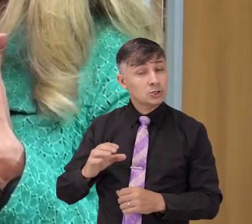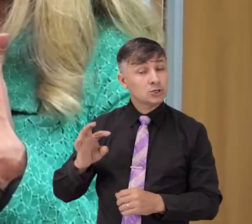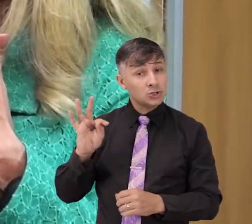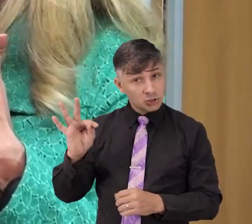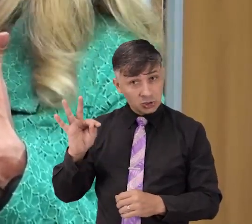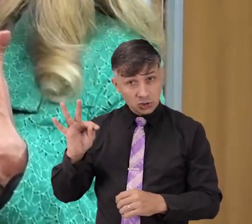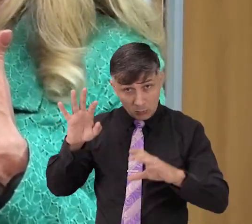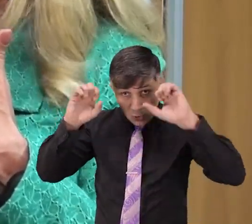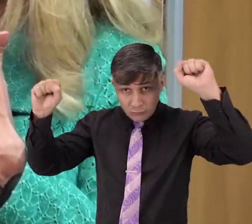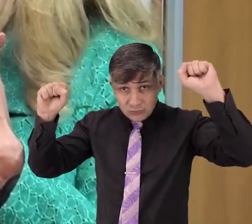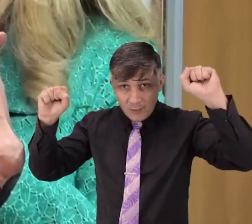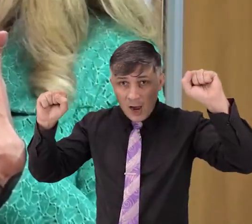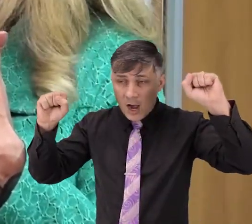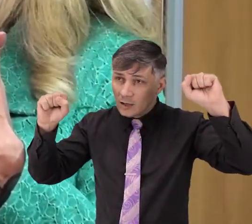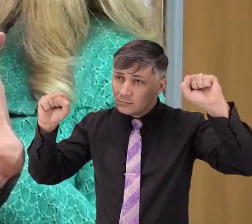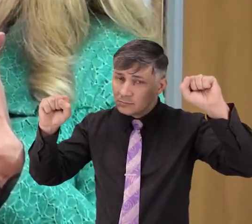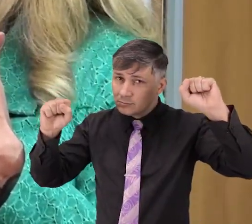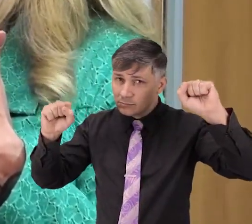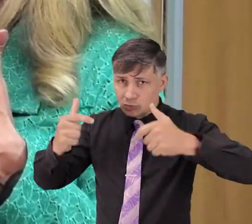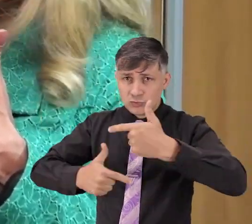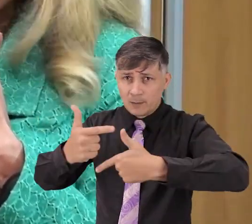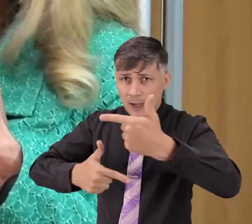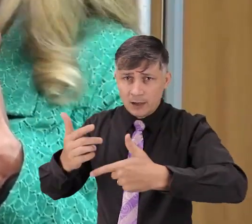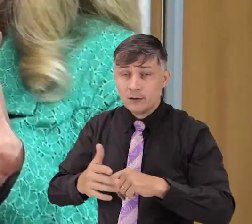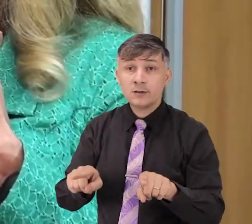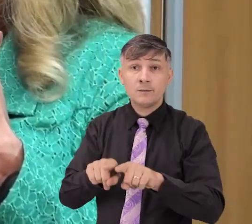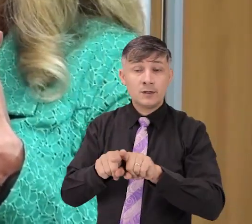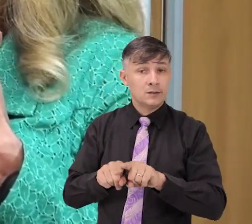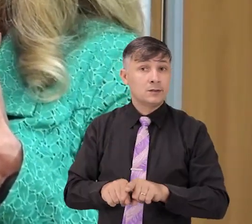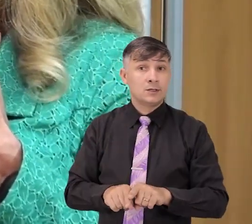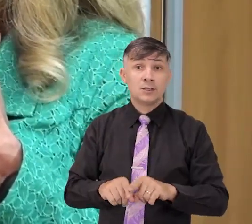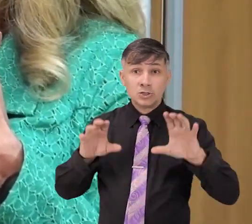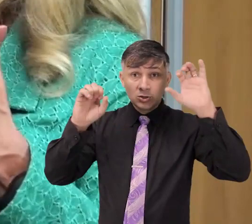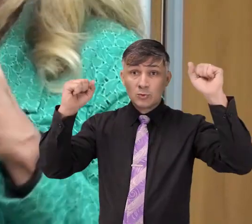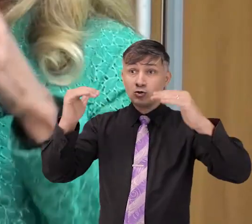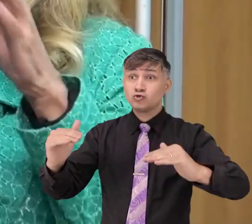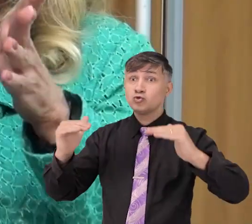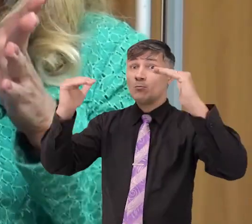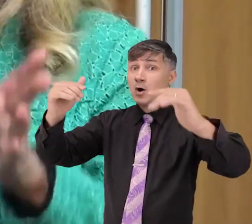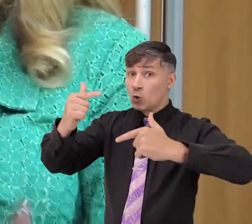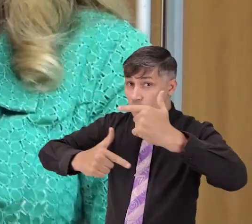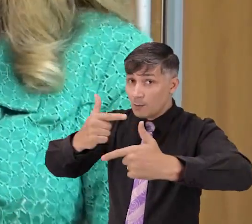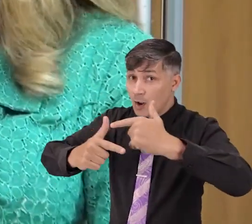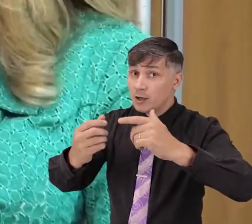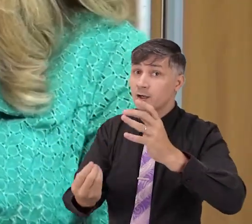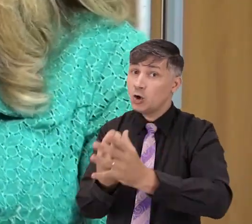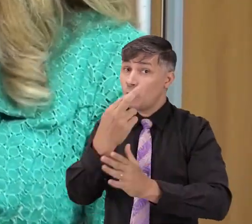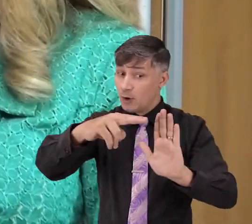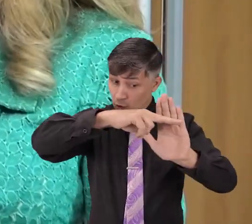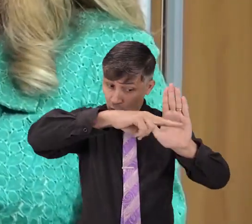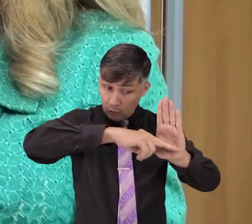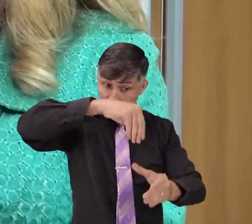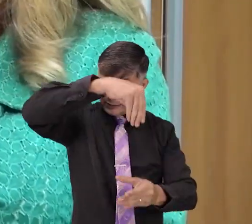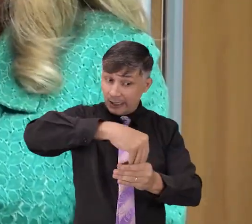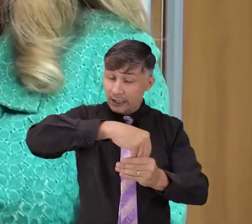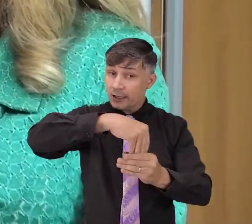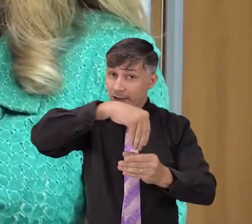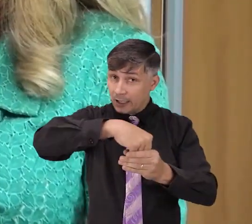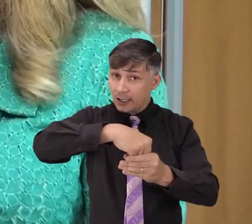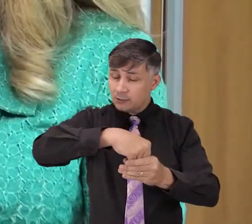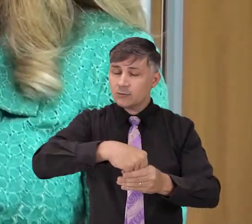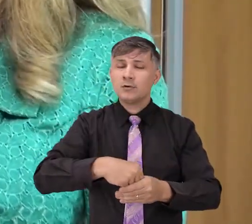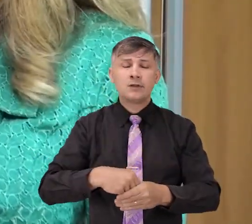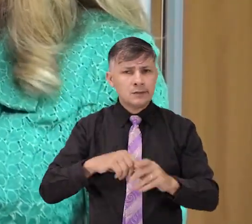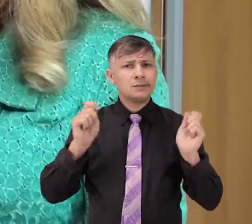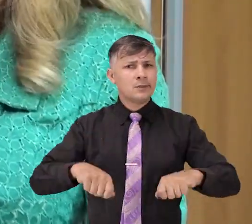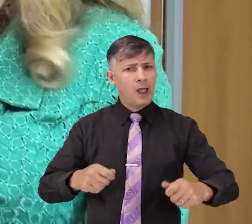lei, mas antes de vir a lei, o próprio Tribunal Superior do Trabalho criou uma normativa interna para que houvesse